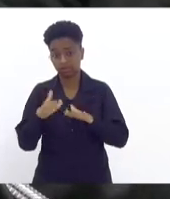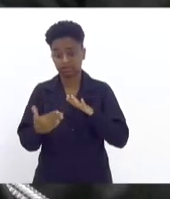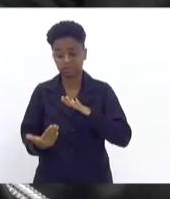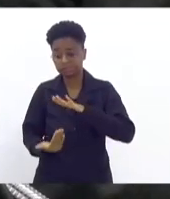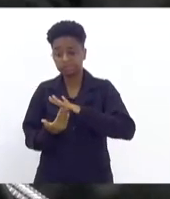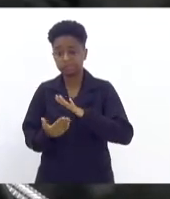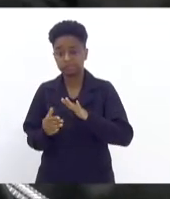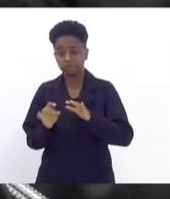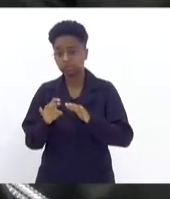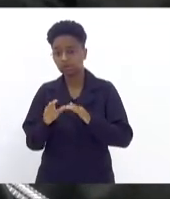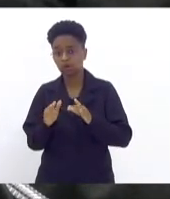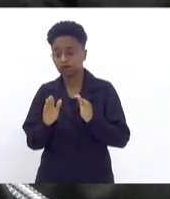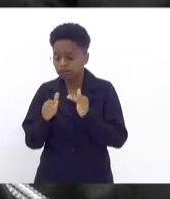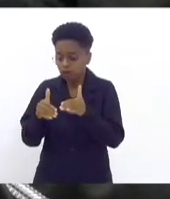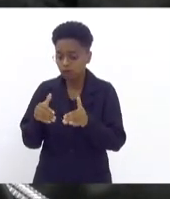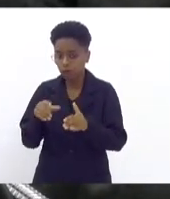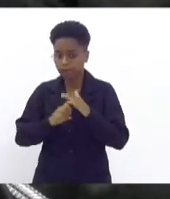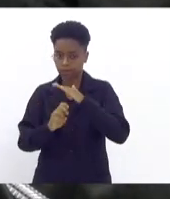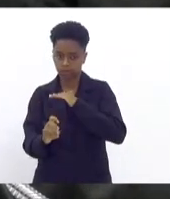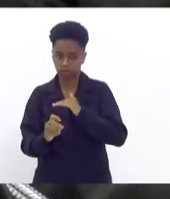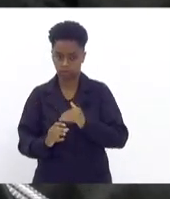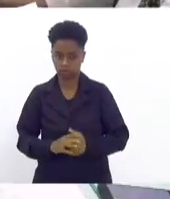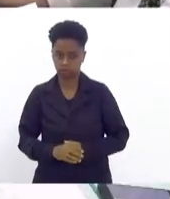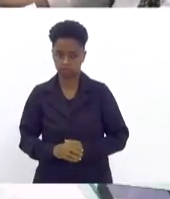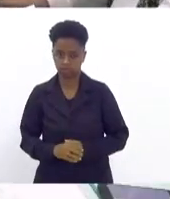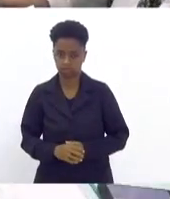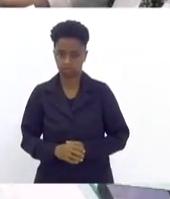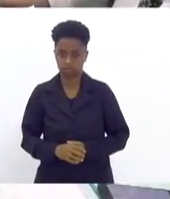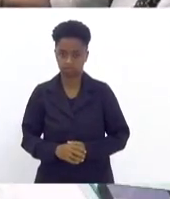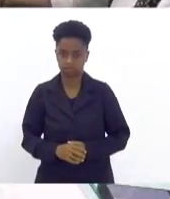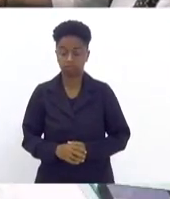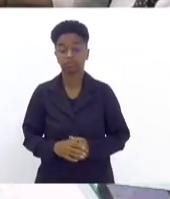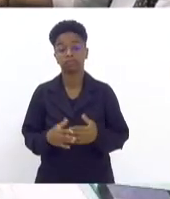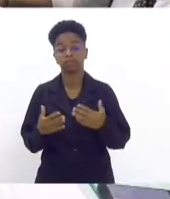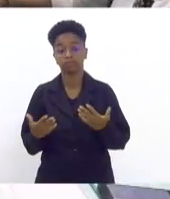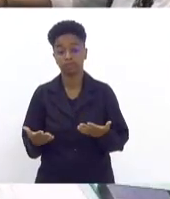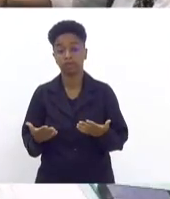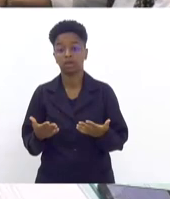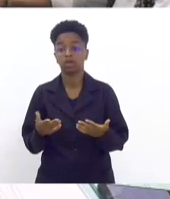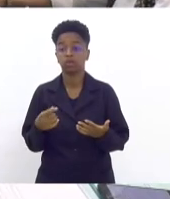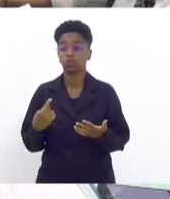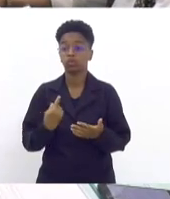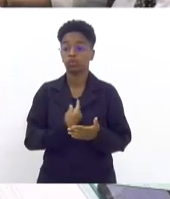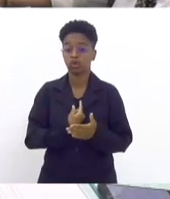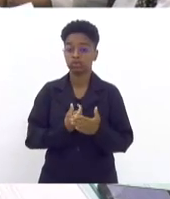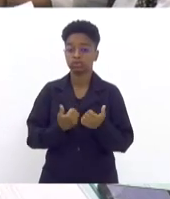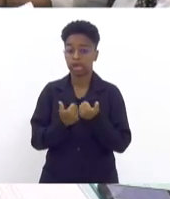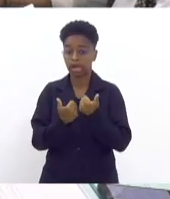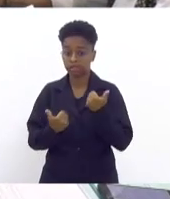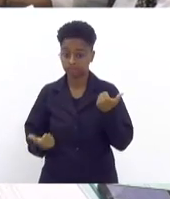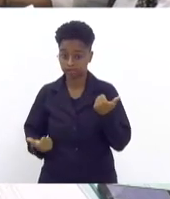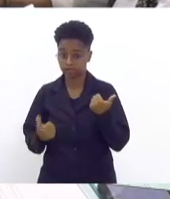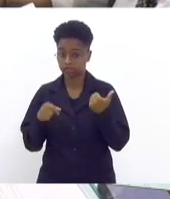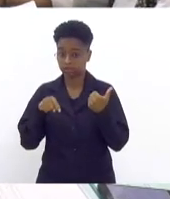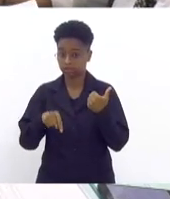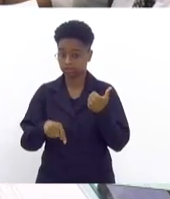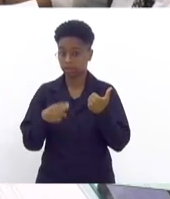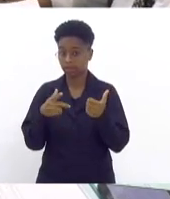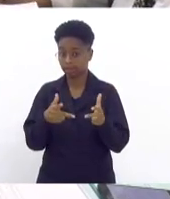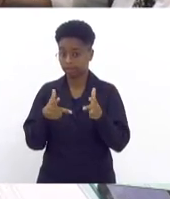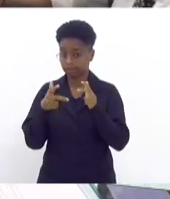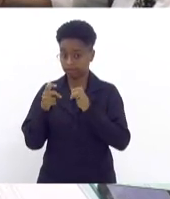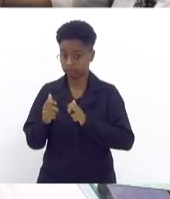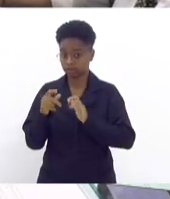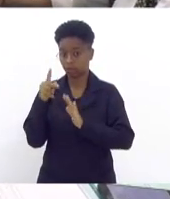Metrópole. Vossa Excelência me permite? Lógico, deputado Carlos Domingos. A nossa competente assessoria aqui viu o